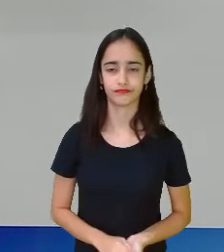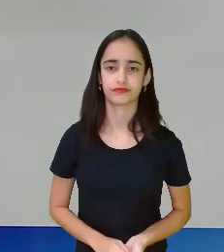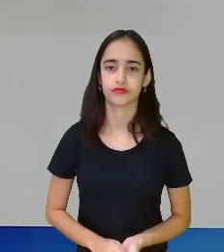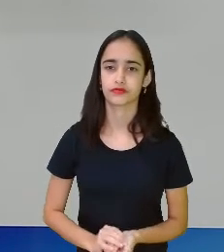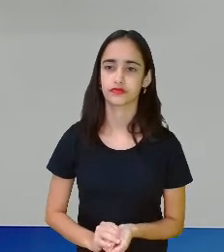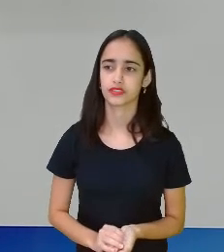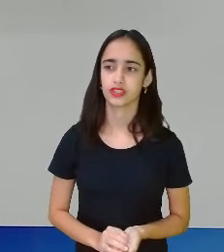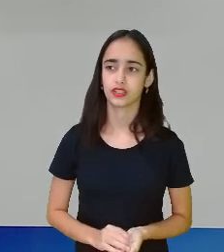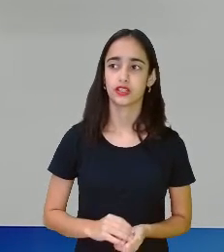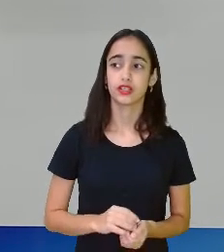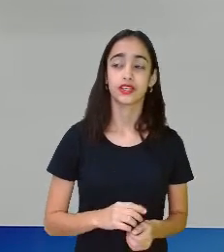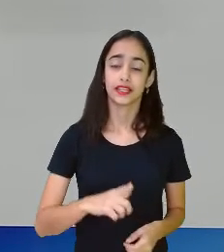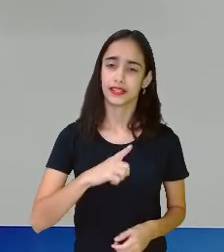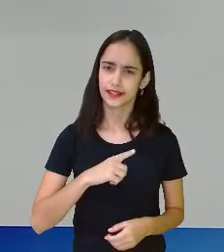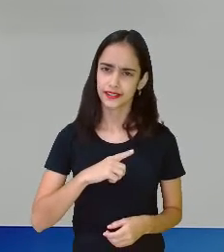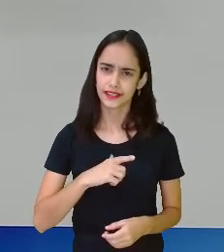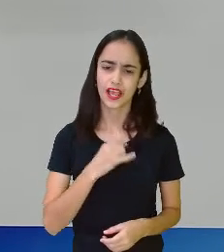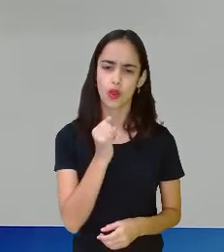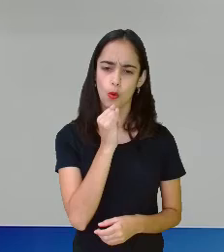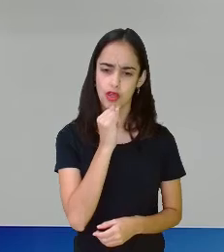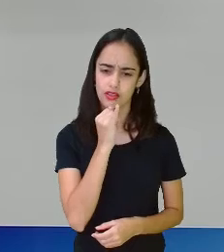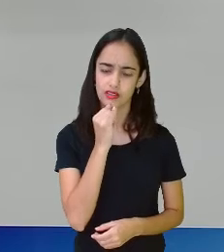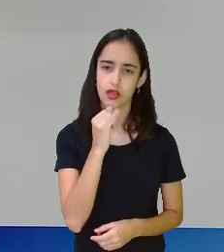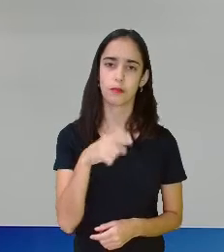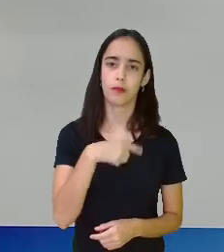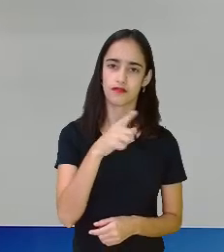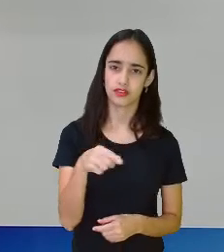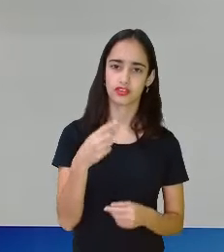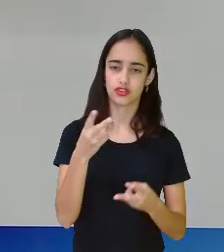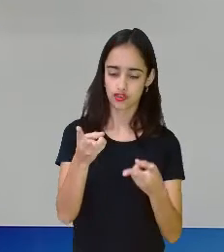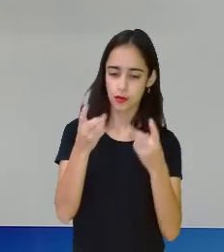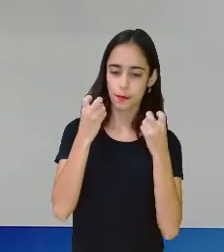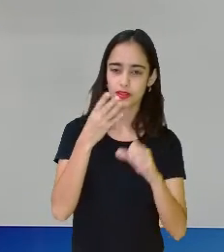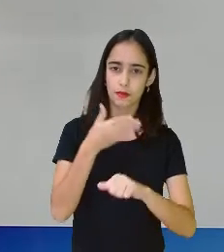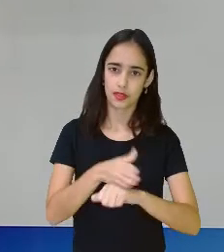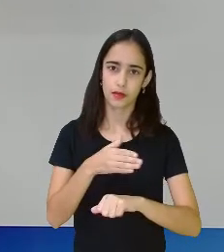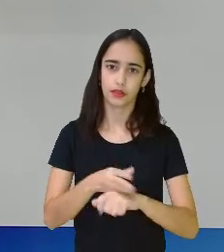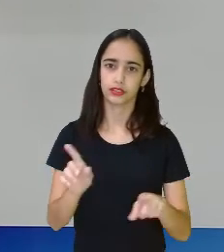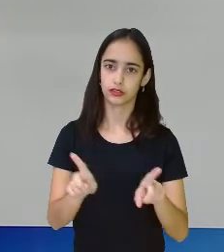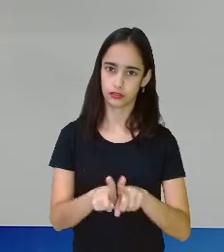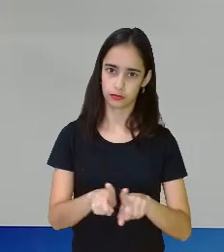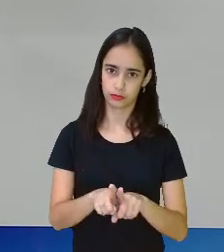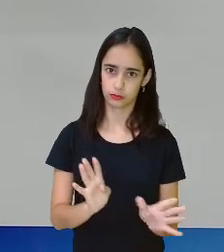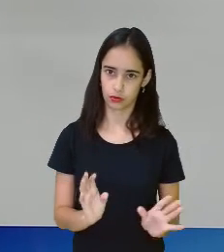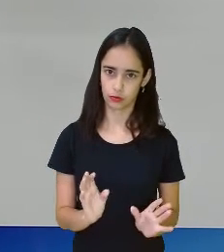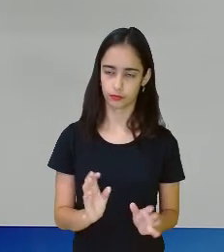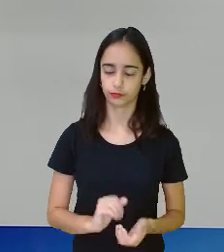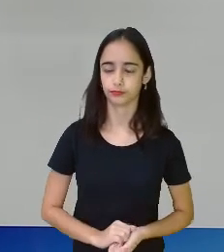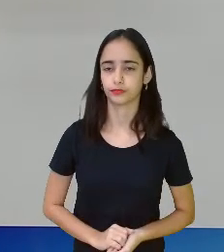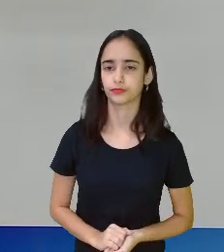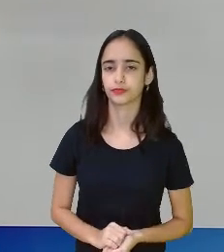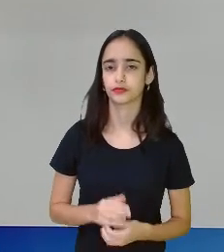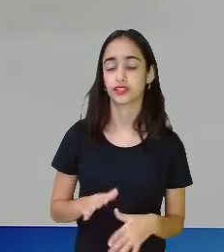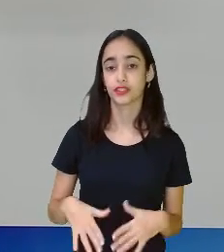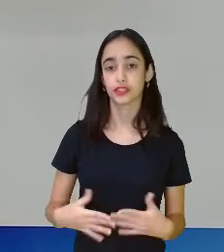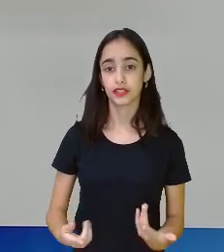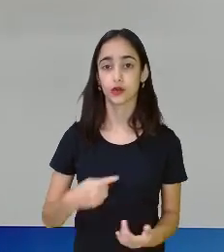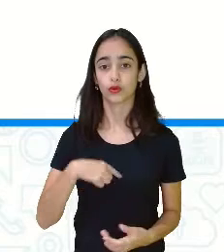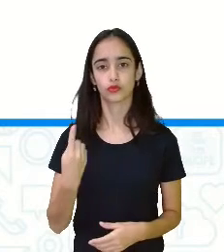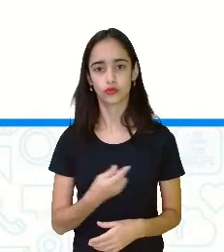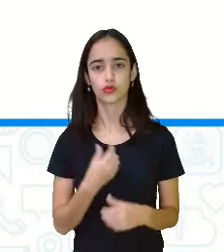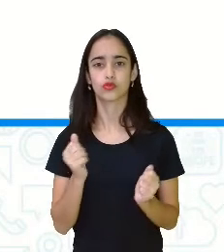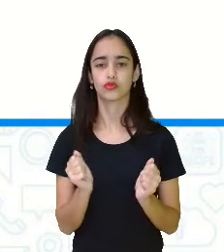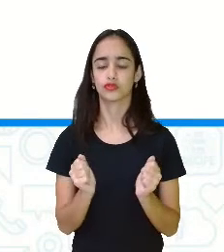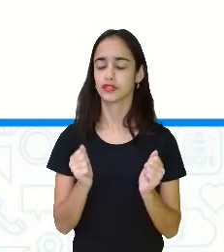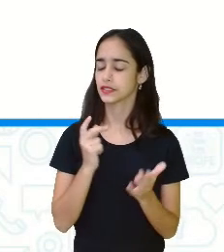quadro de valor e lugar para vocês perceberem isso na prática. Ou seja, juntamos unidade com